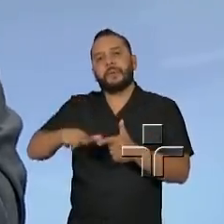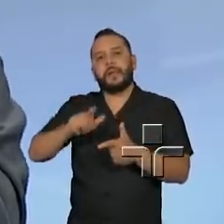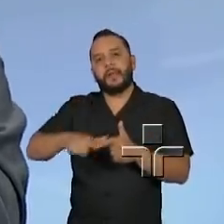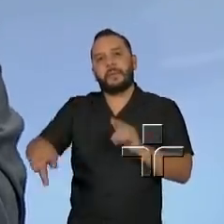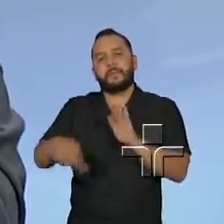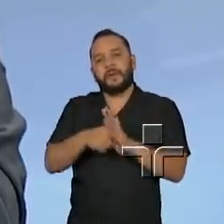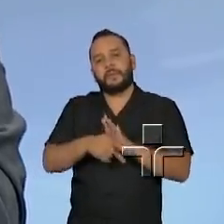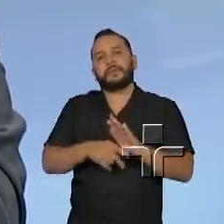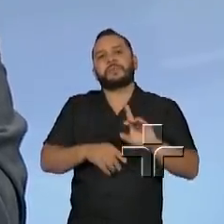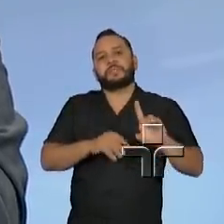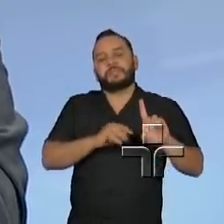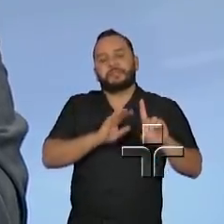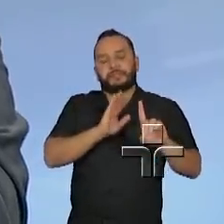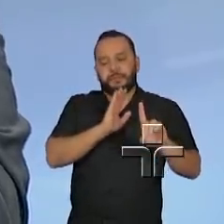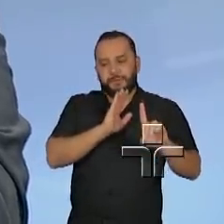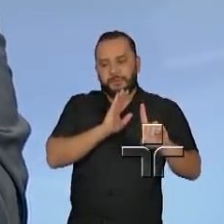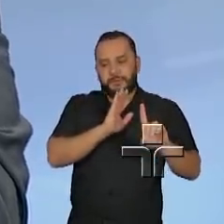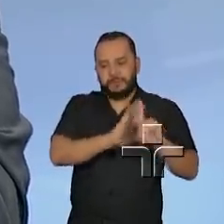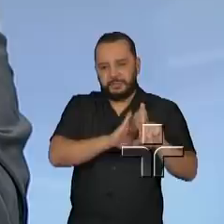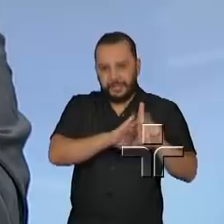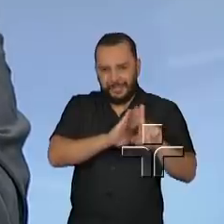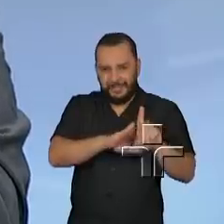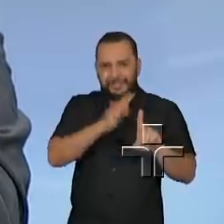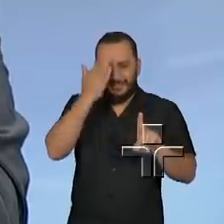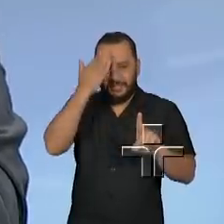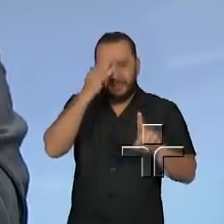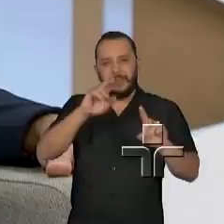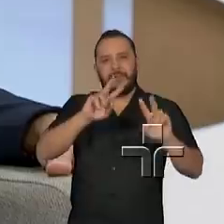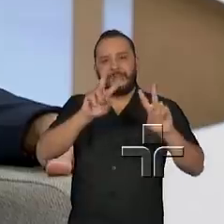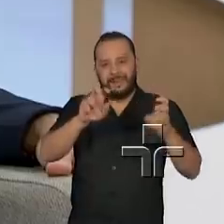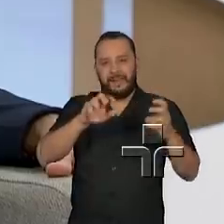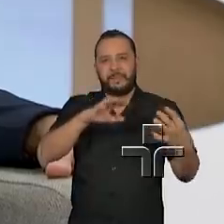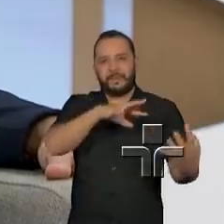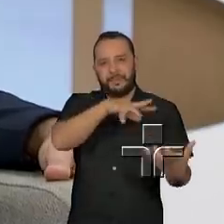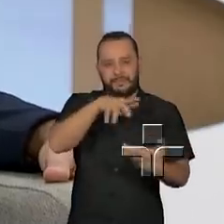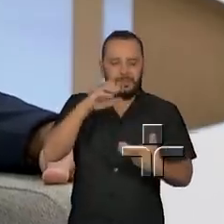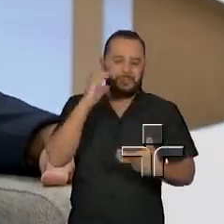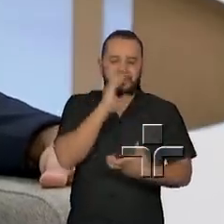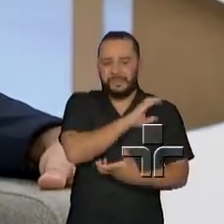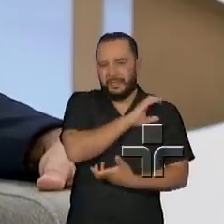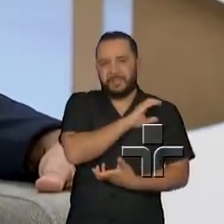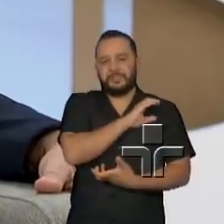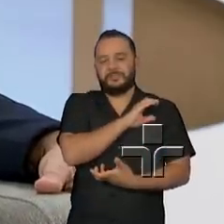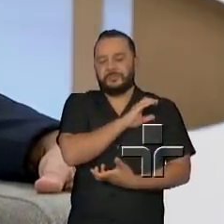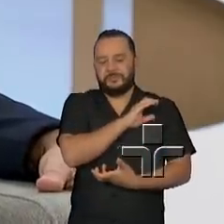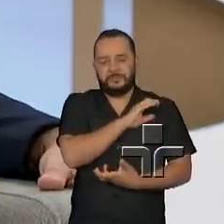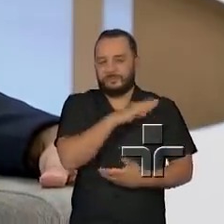né? Negar o aquecimento global, tudo mais. No outro lado